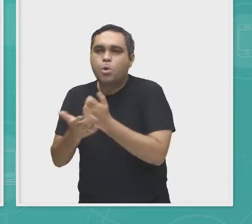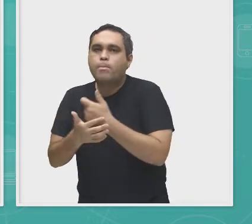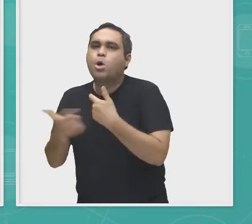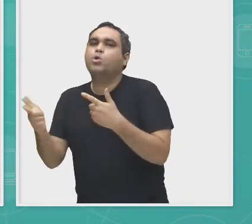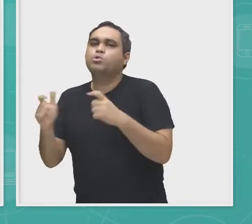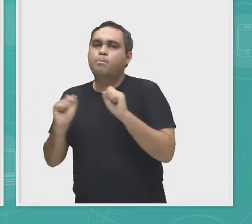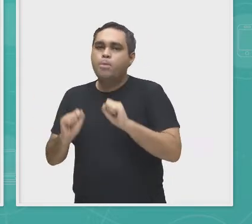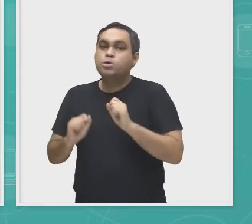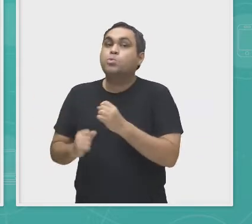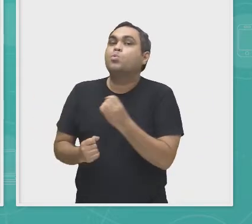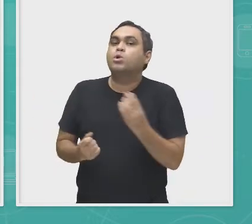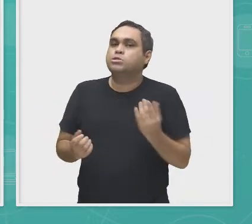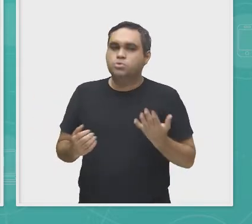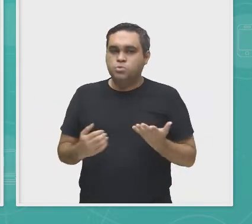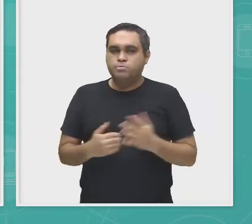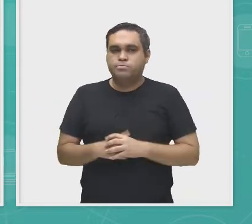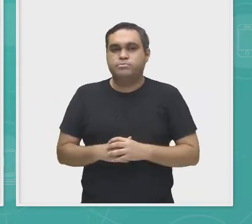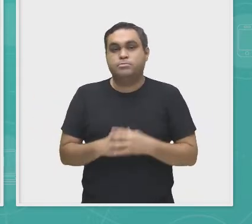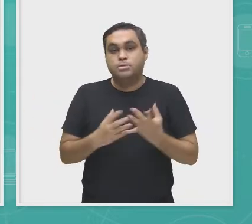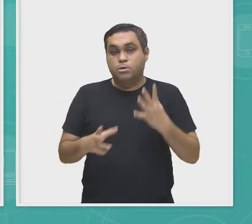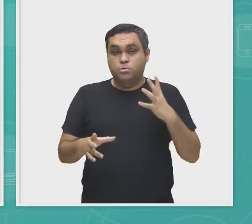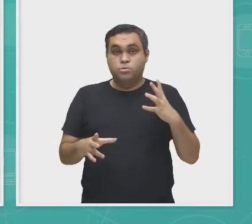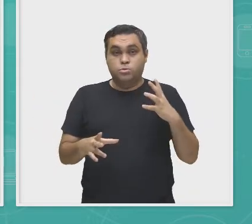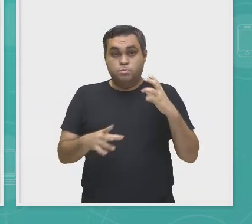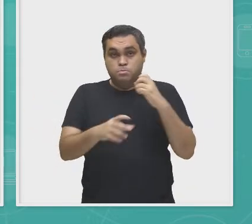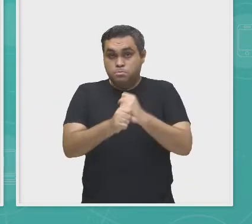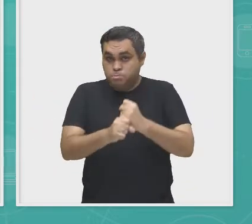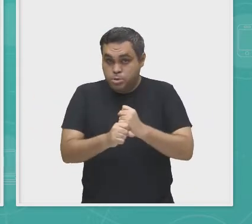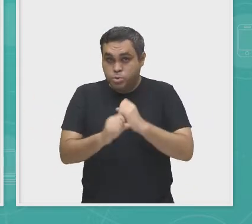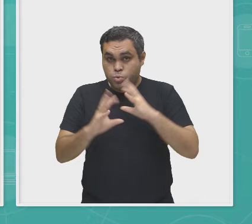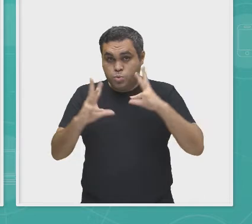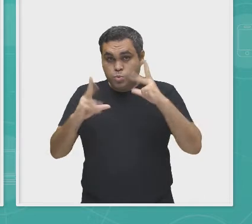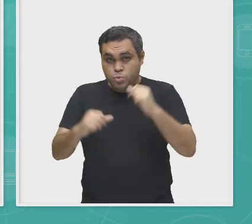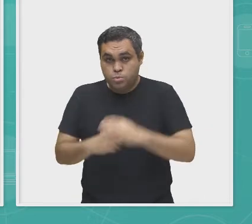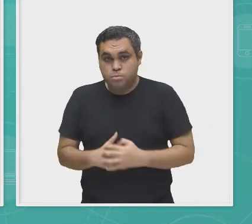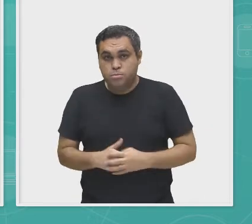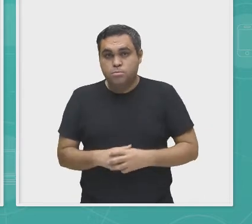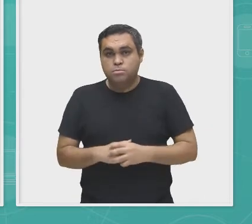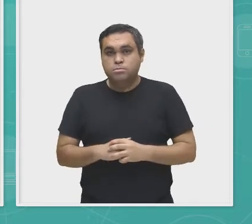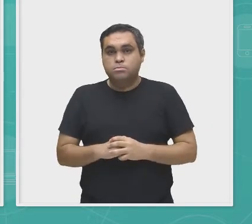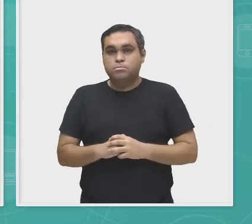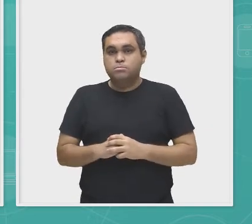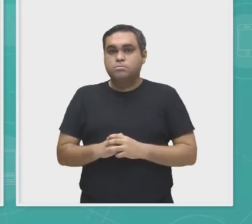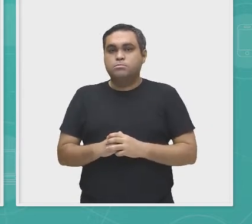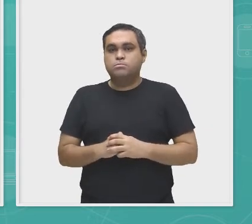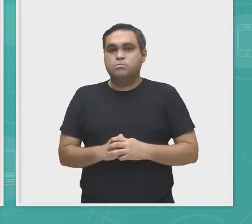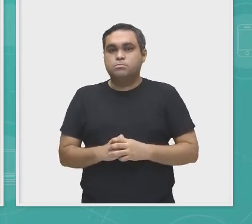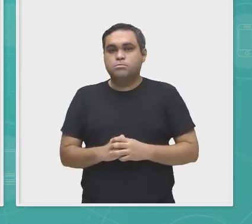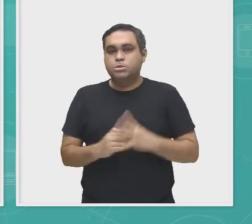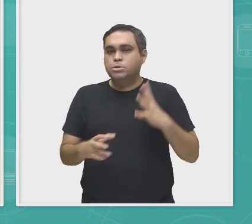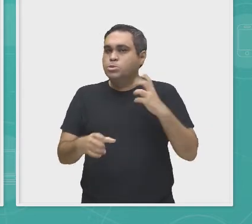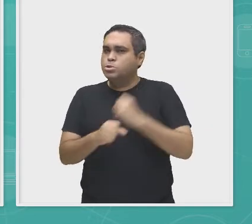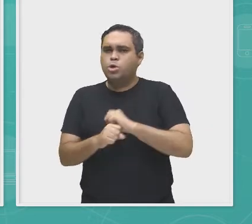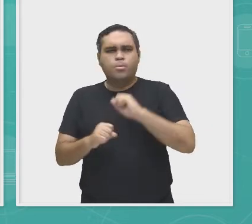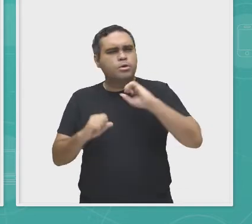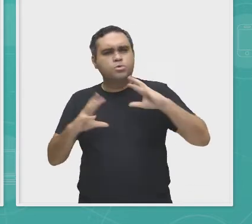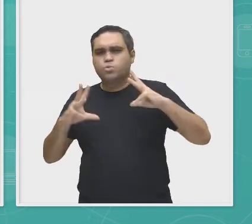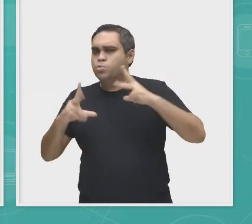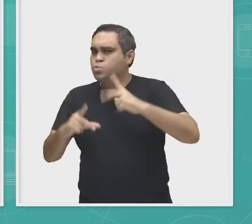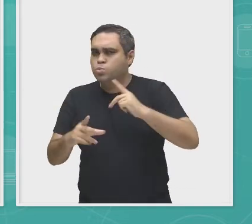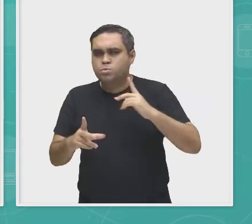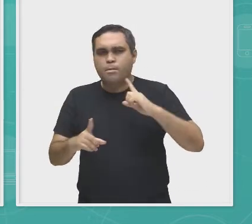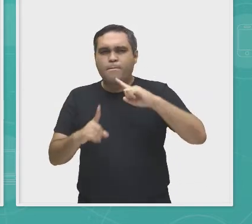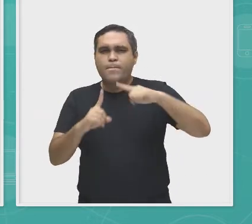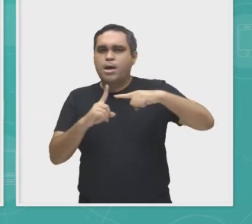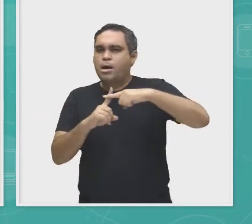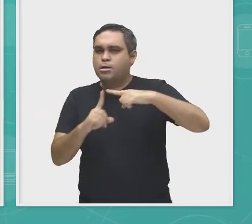né? Somando isso tudo aqui, nós vamos ter 180, 20, 200, 270,